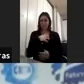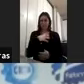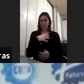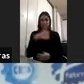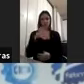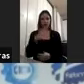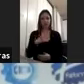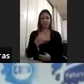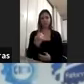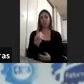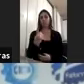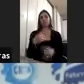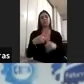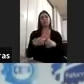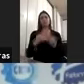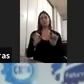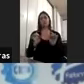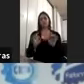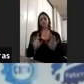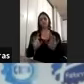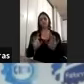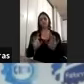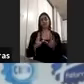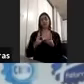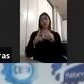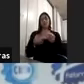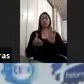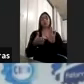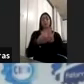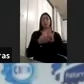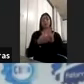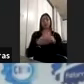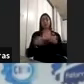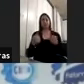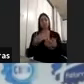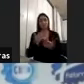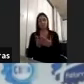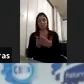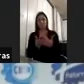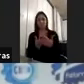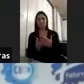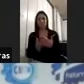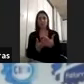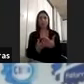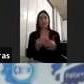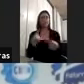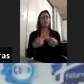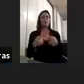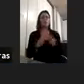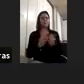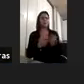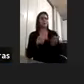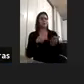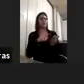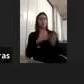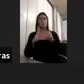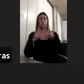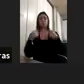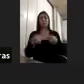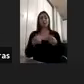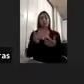iceberg. Toda a proposta ela é nefasta, redução de salários para os próximos, congelamento,